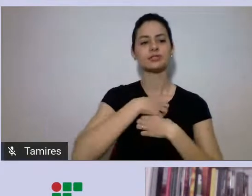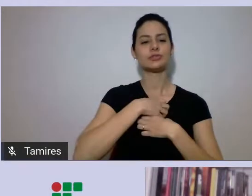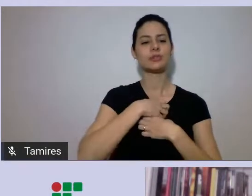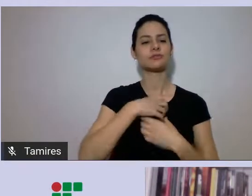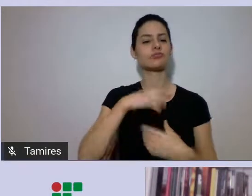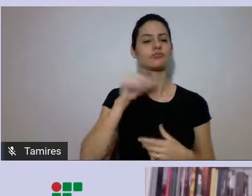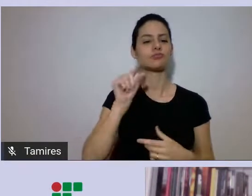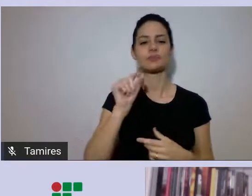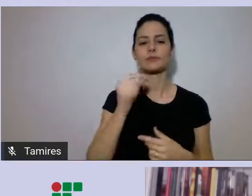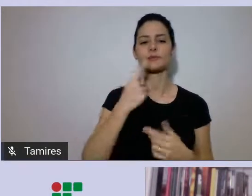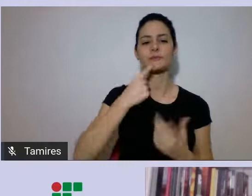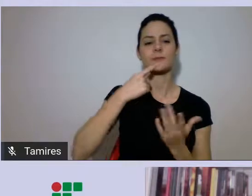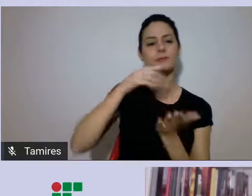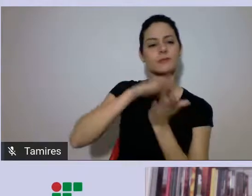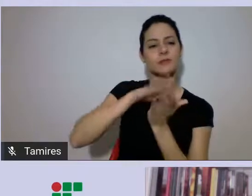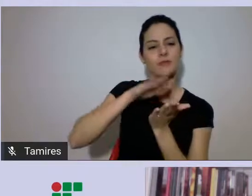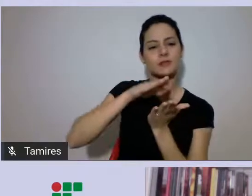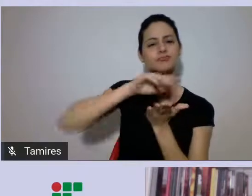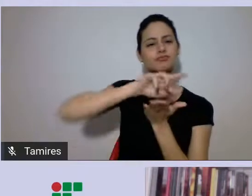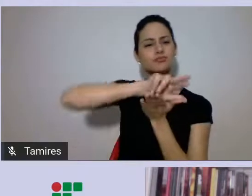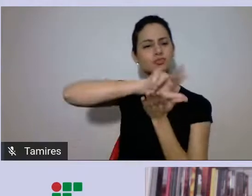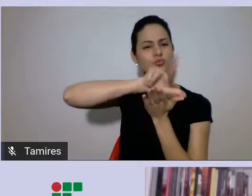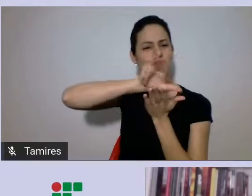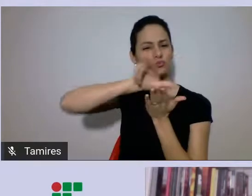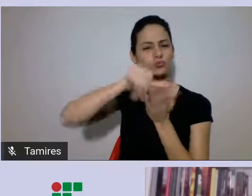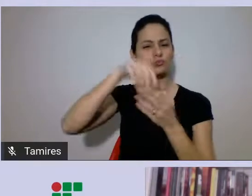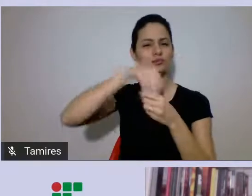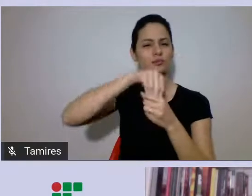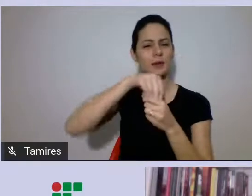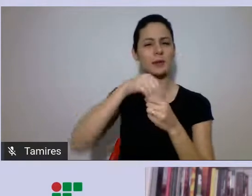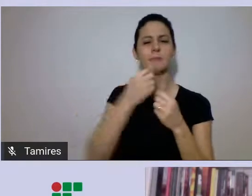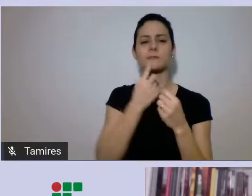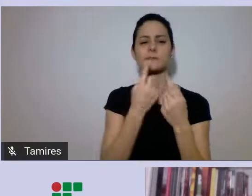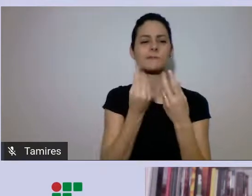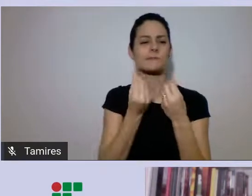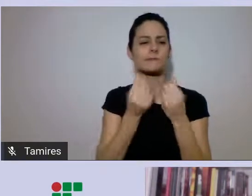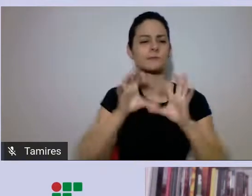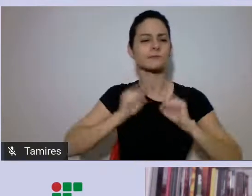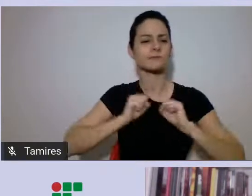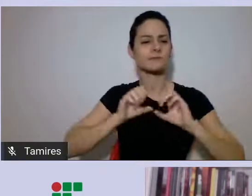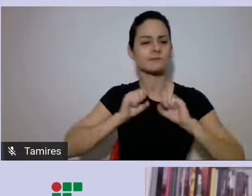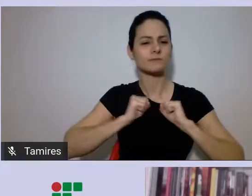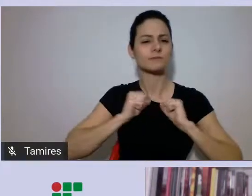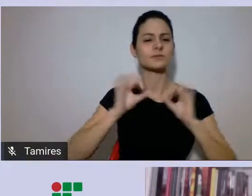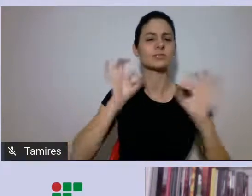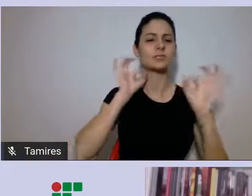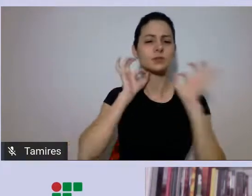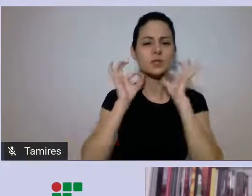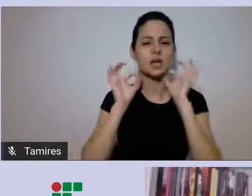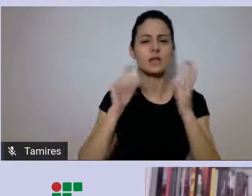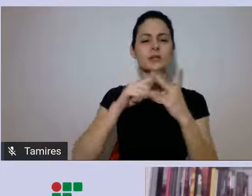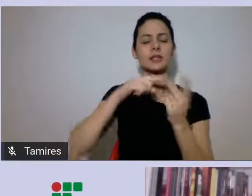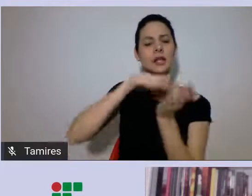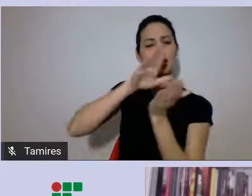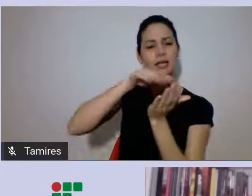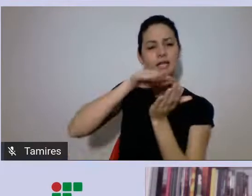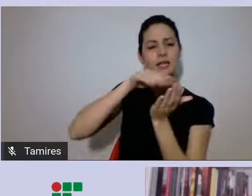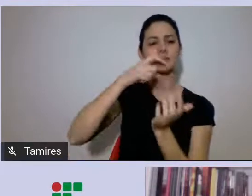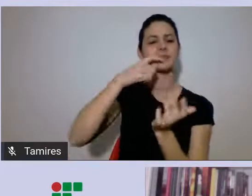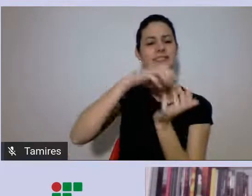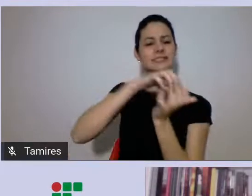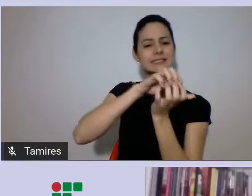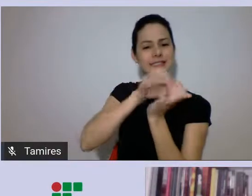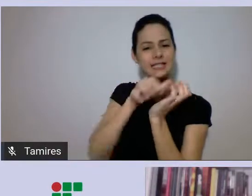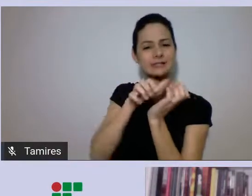suas papilas, membranas, mucosas, palatos, sensores, glândulas, língua, dentes, lábios,